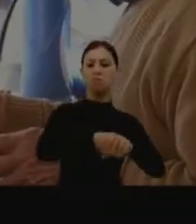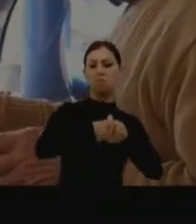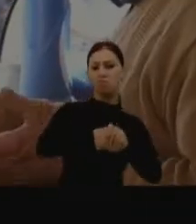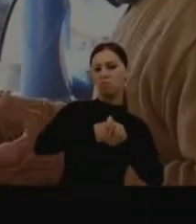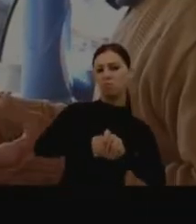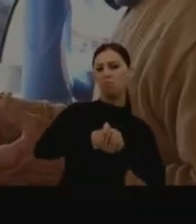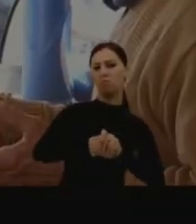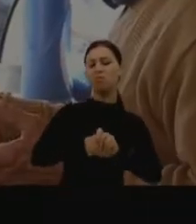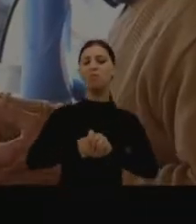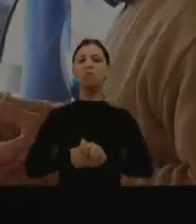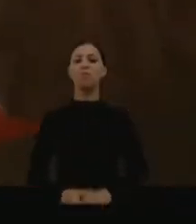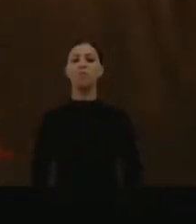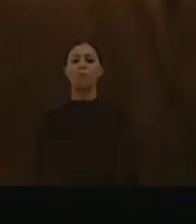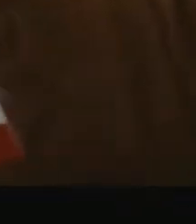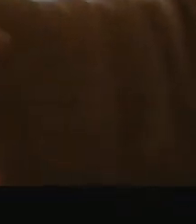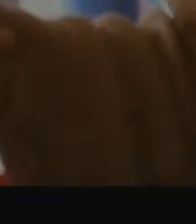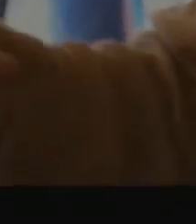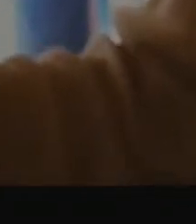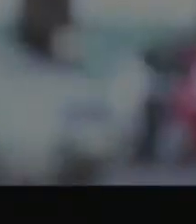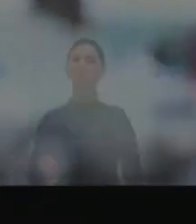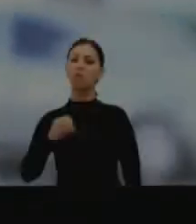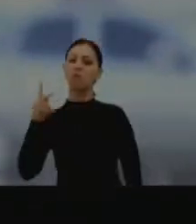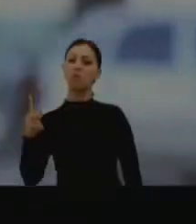Da Associação de Moradores,